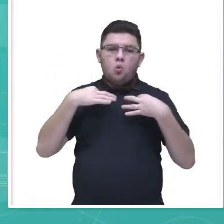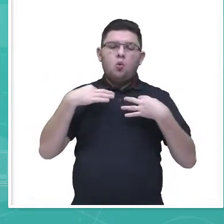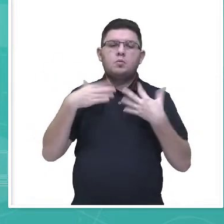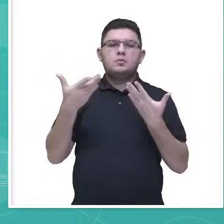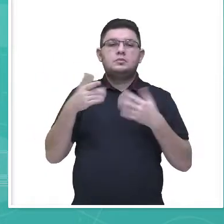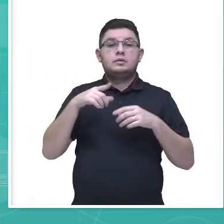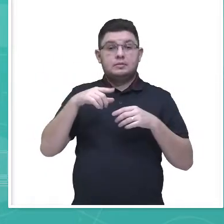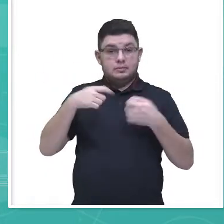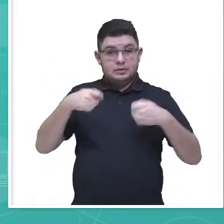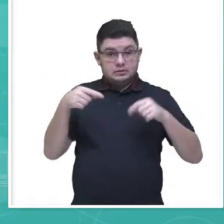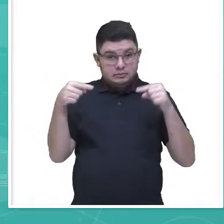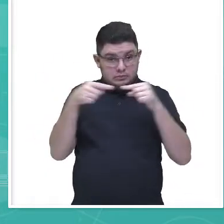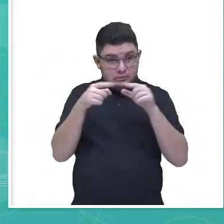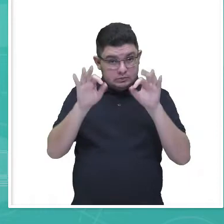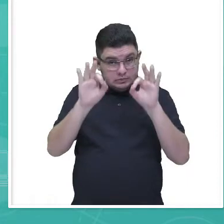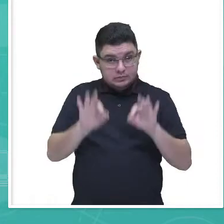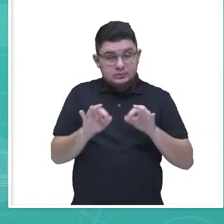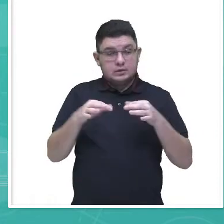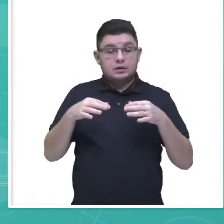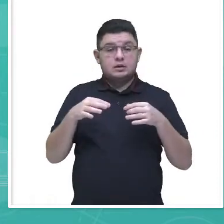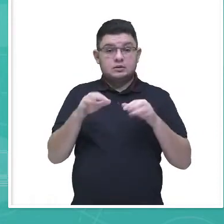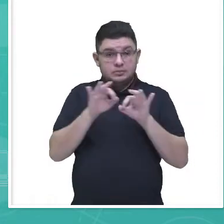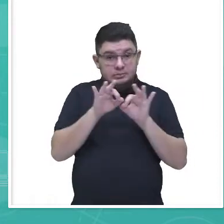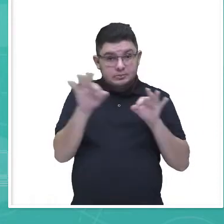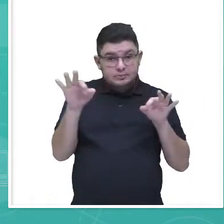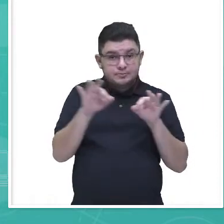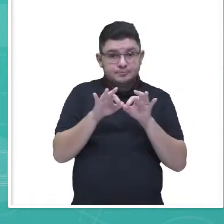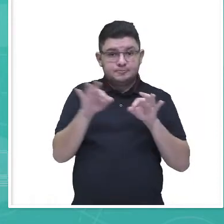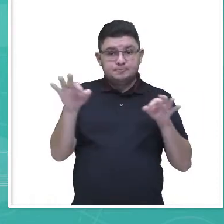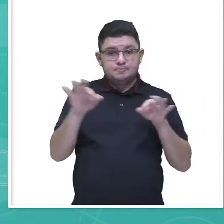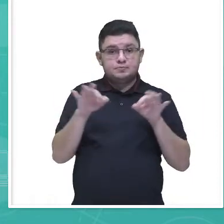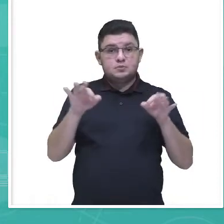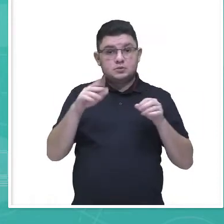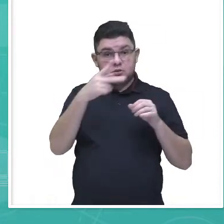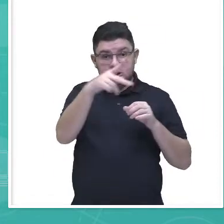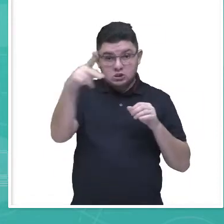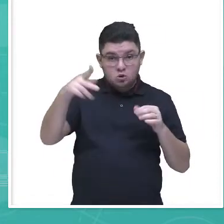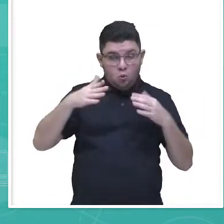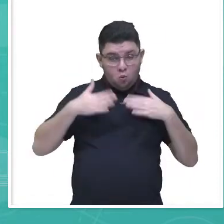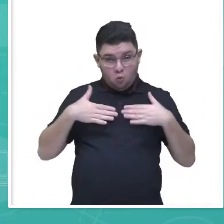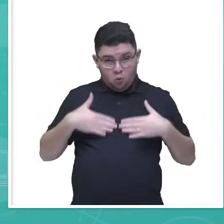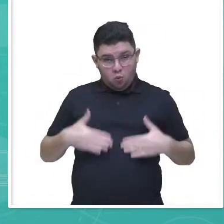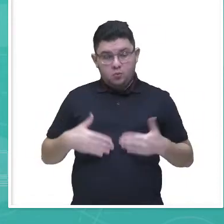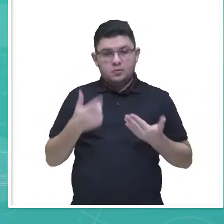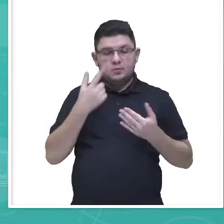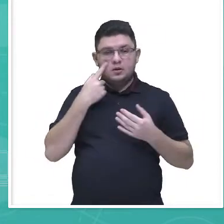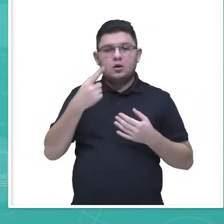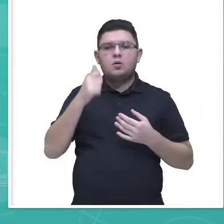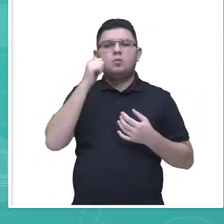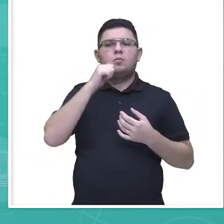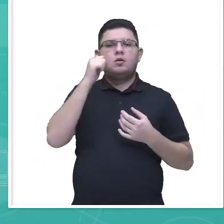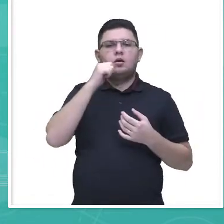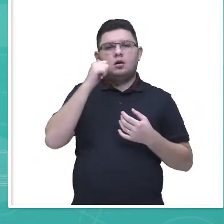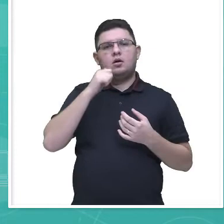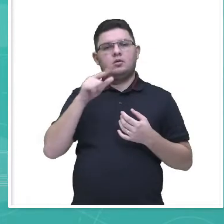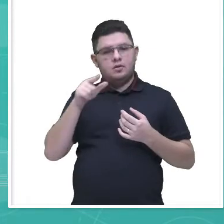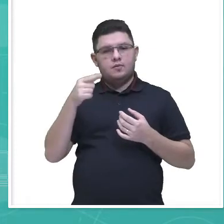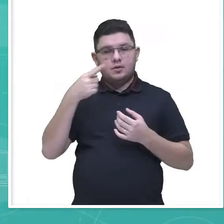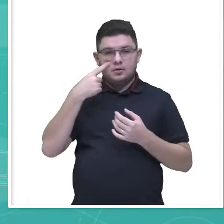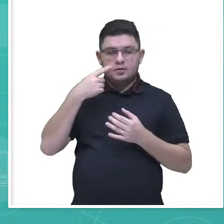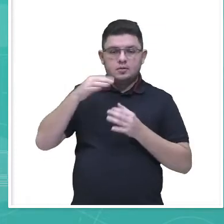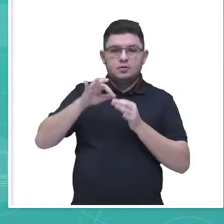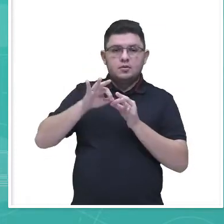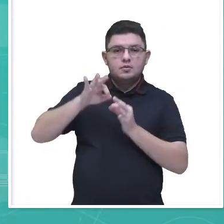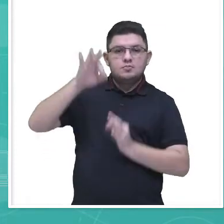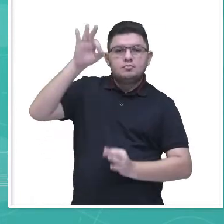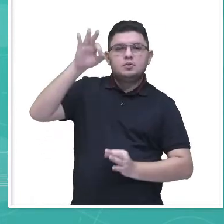ser tem que ter um caimento exatamente com o seu corpo. Então, a costureira vai lá medir, mede o braço, mede essa